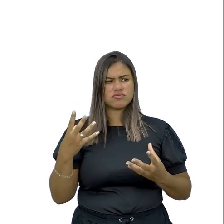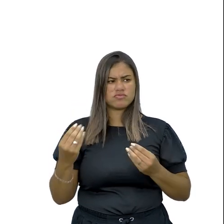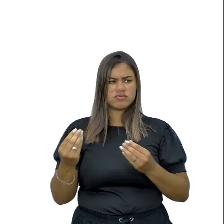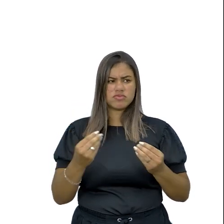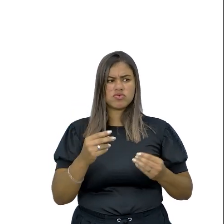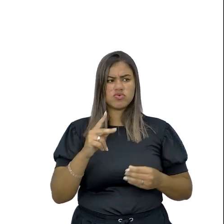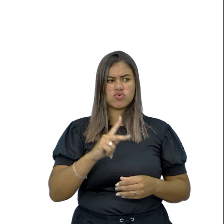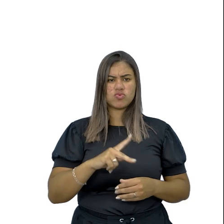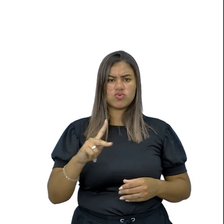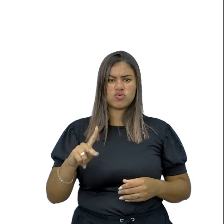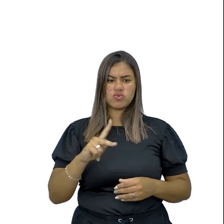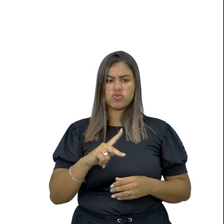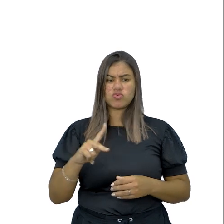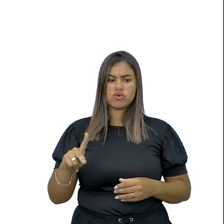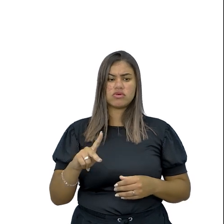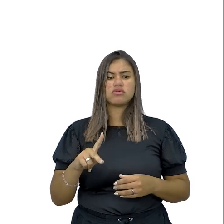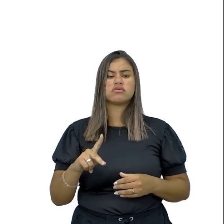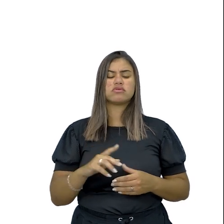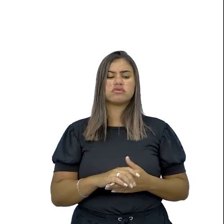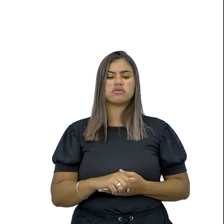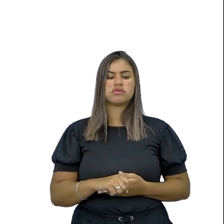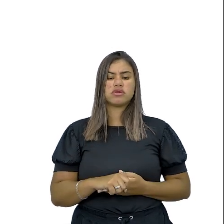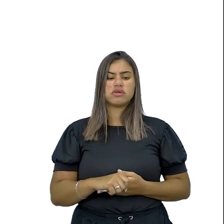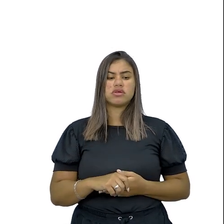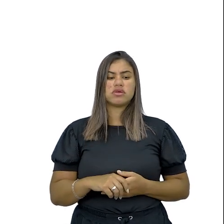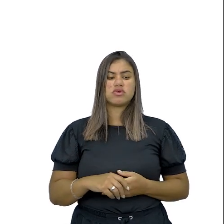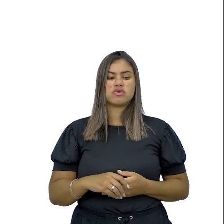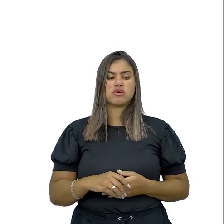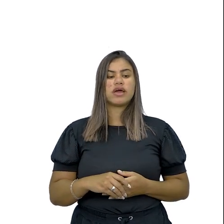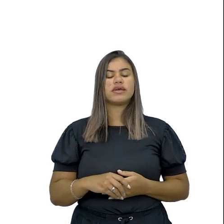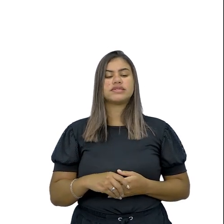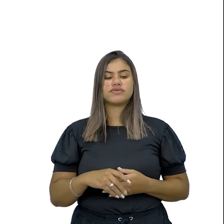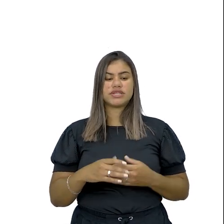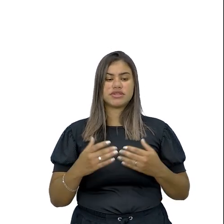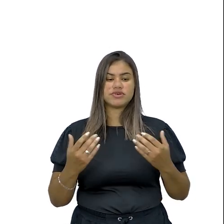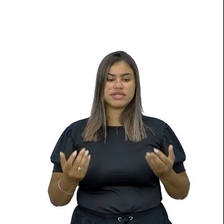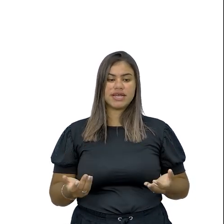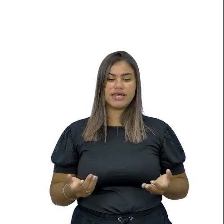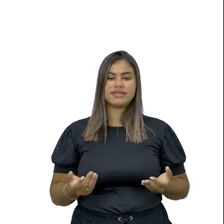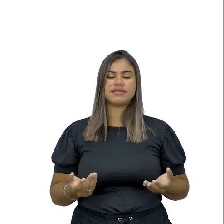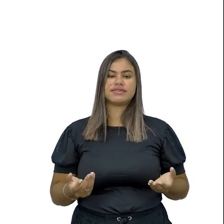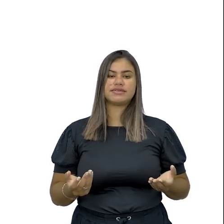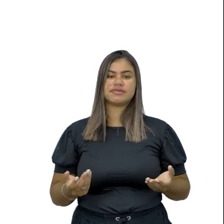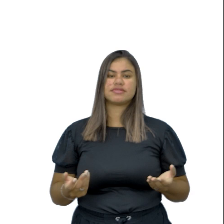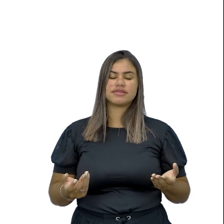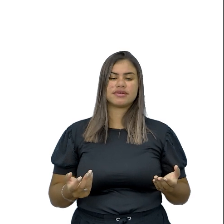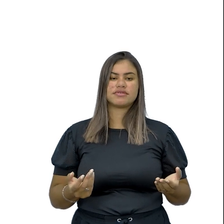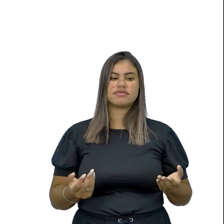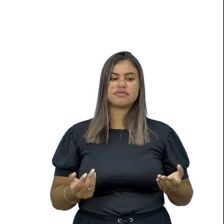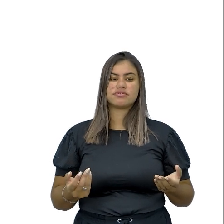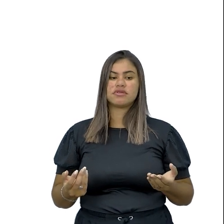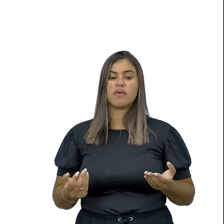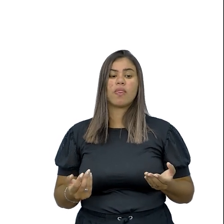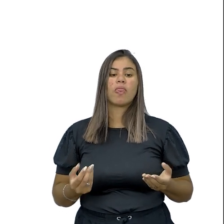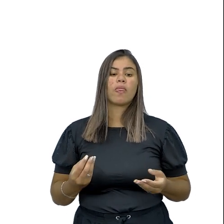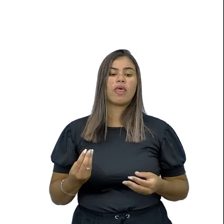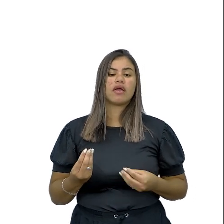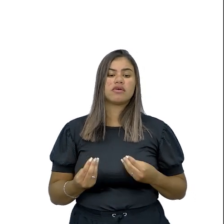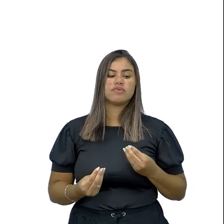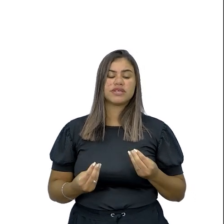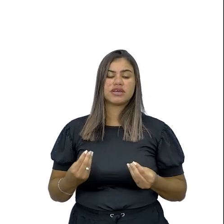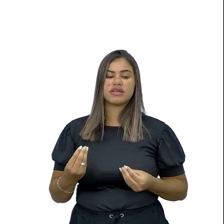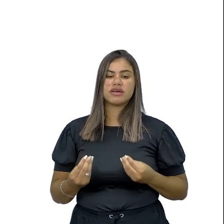estão aqui agora, participando dessa formação, é imaginar que a ideia de investigação, aquela investigação